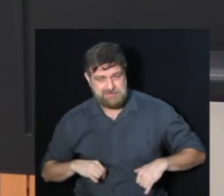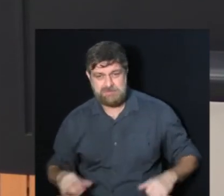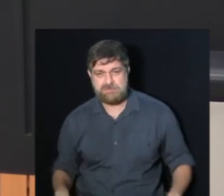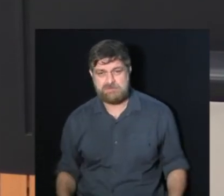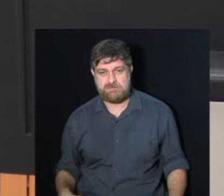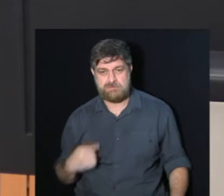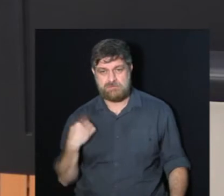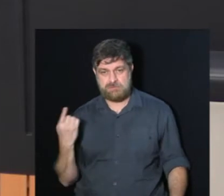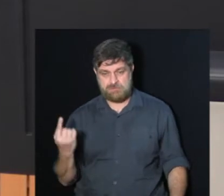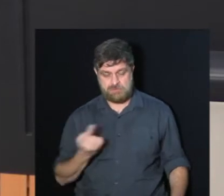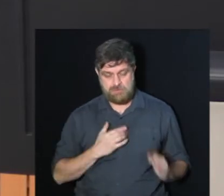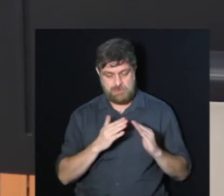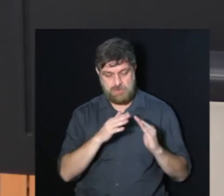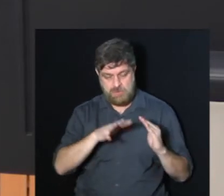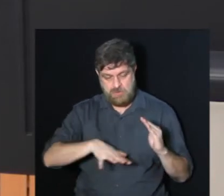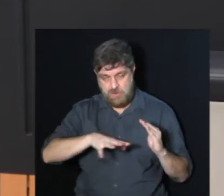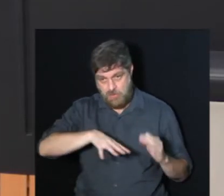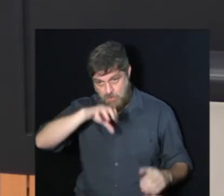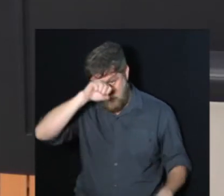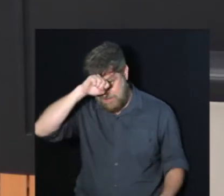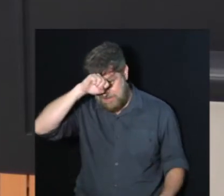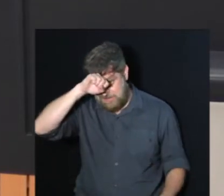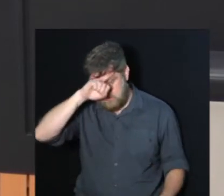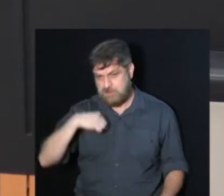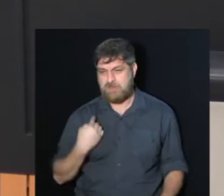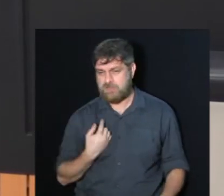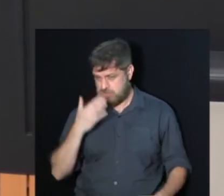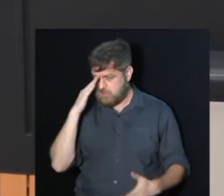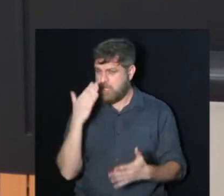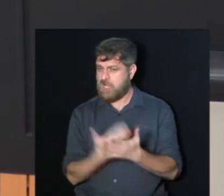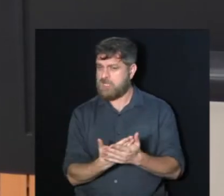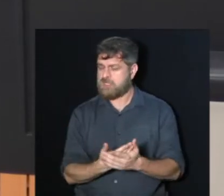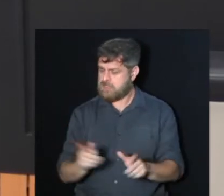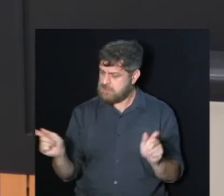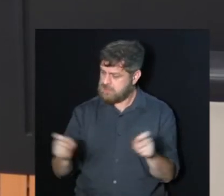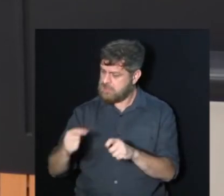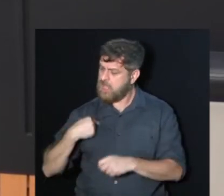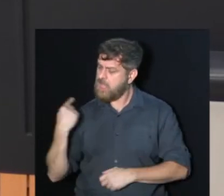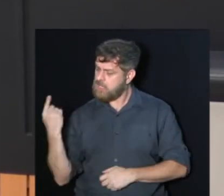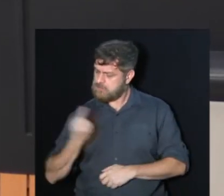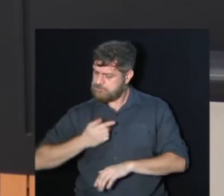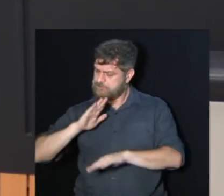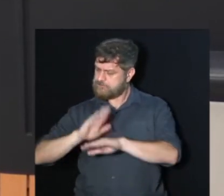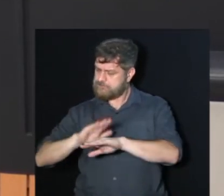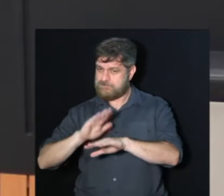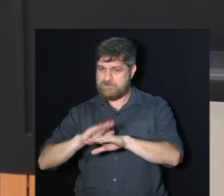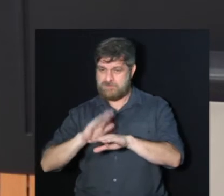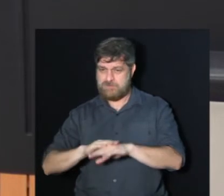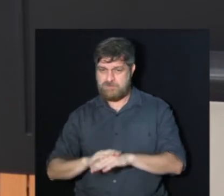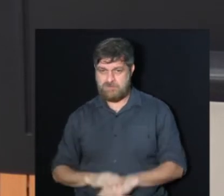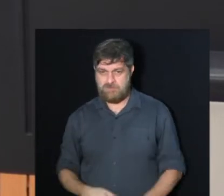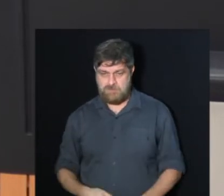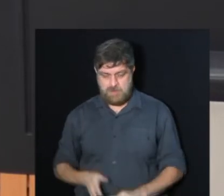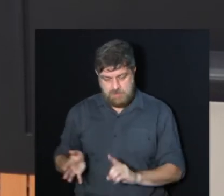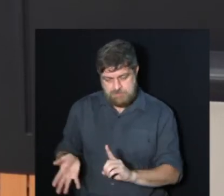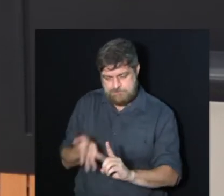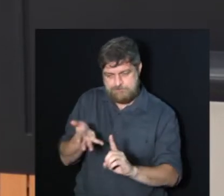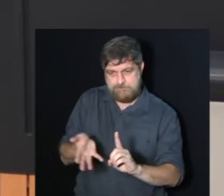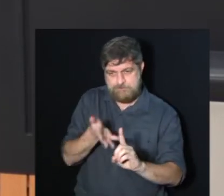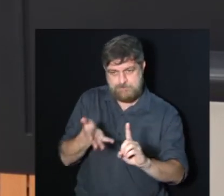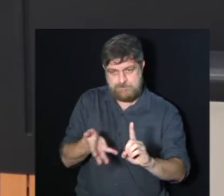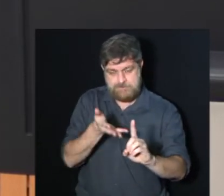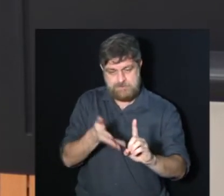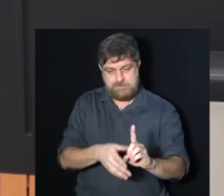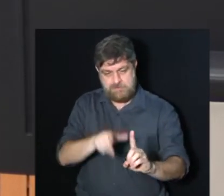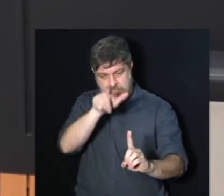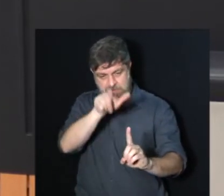Nós, do movimento umbandista, acreditamos que podemos e devemos levar as virtudes, os valores